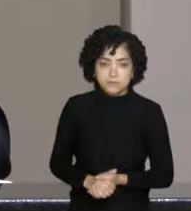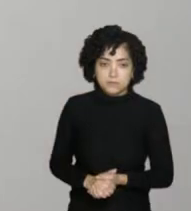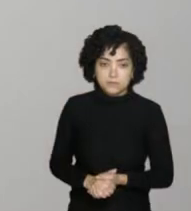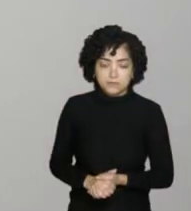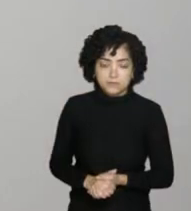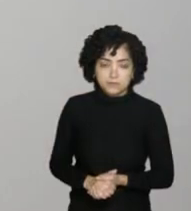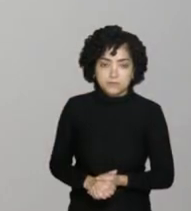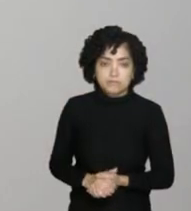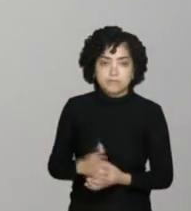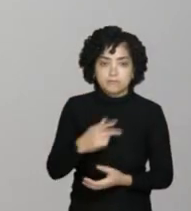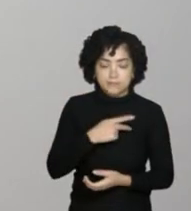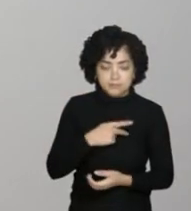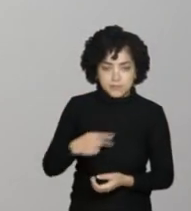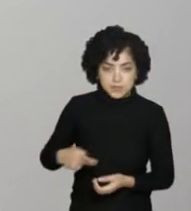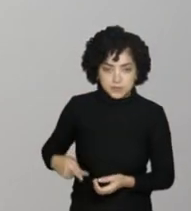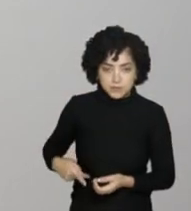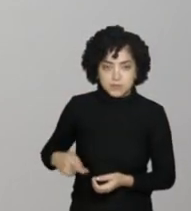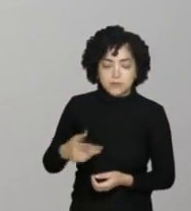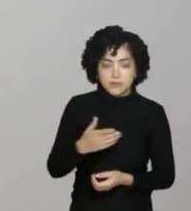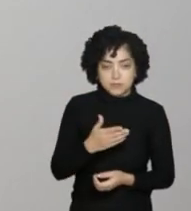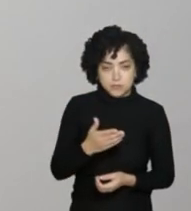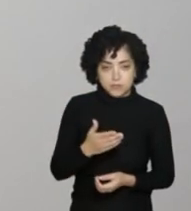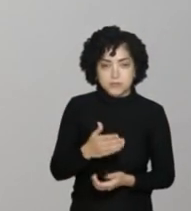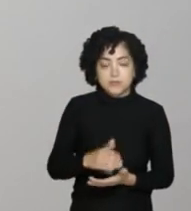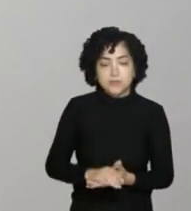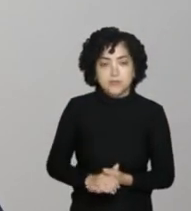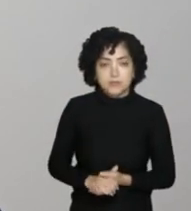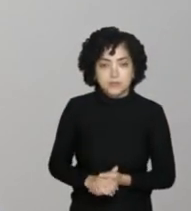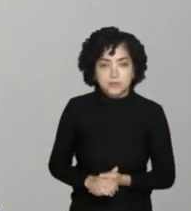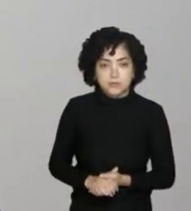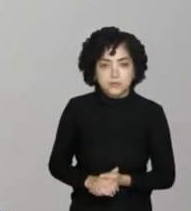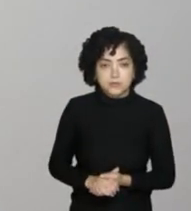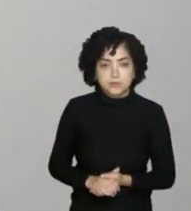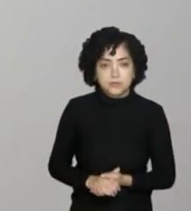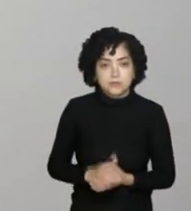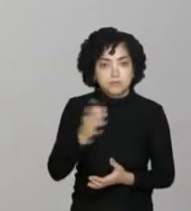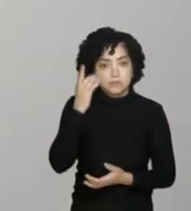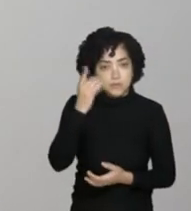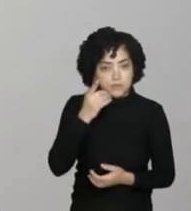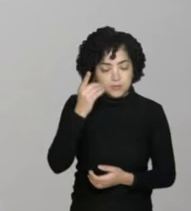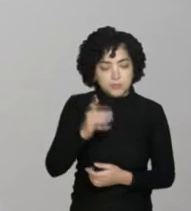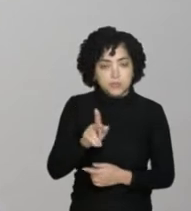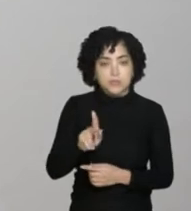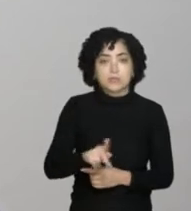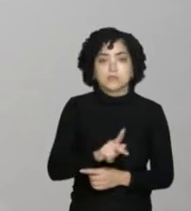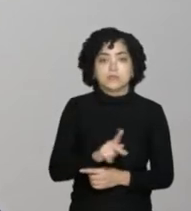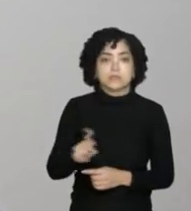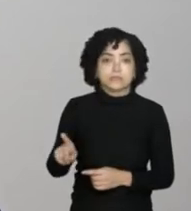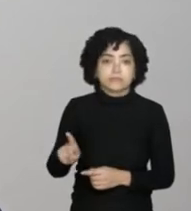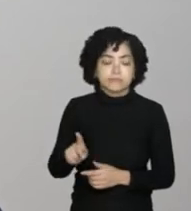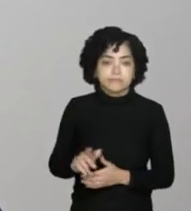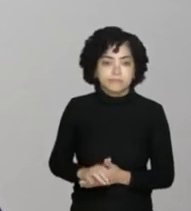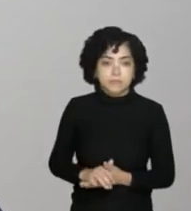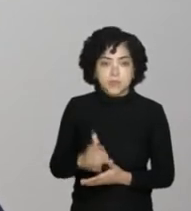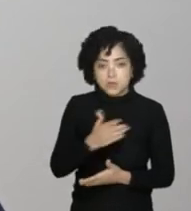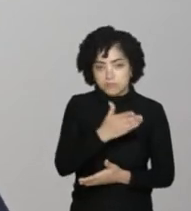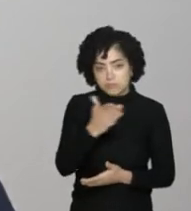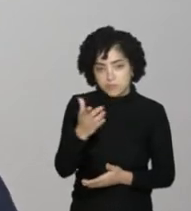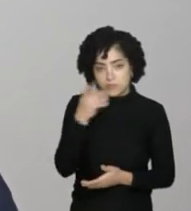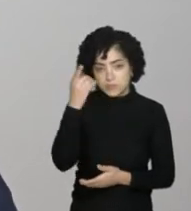Senhor presidente desta sessão, deputado Padre Pedro Baldiceira, demais